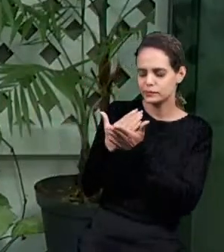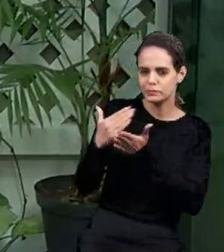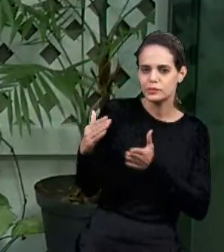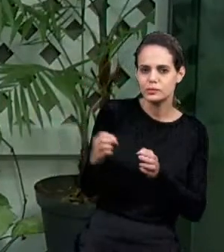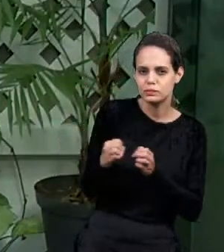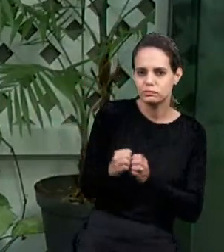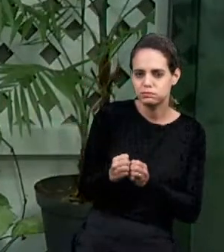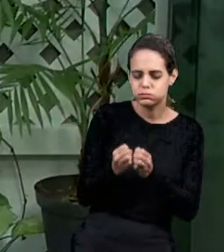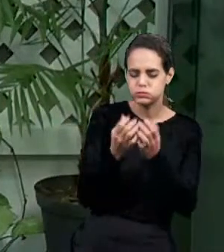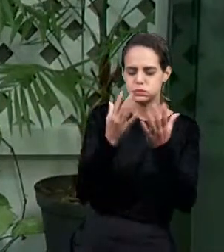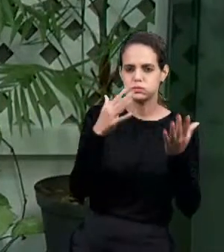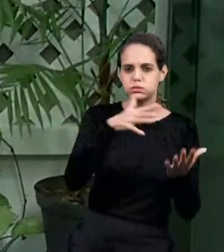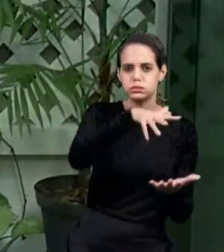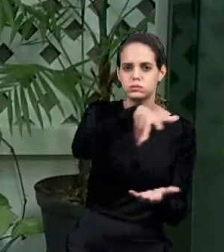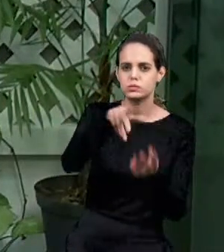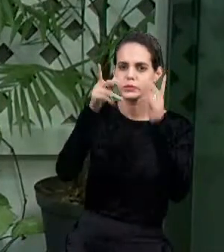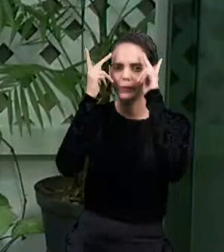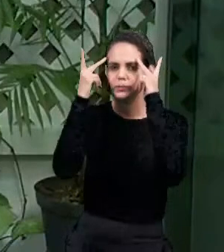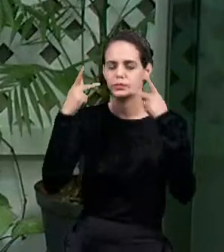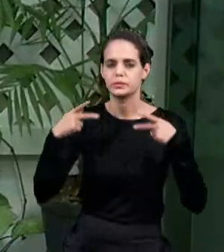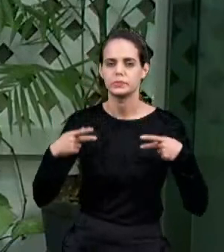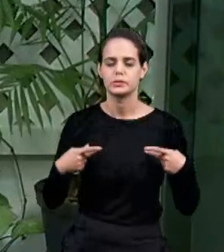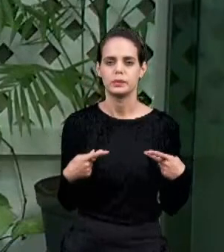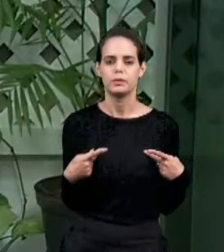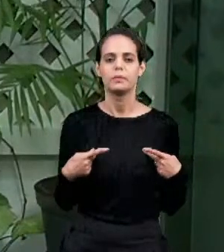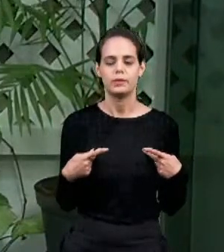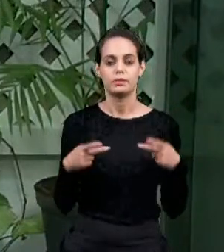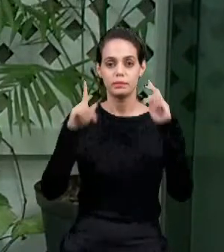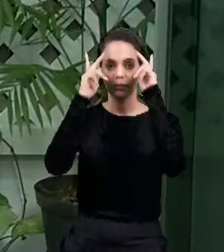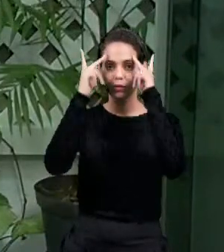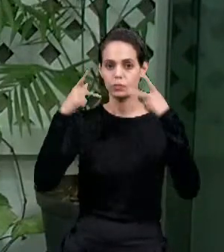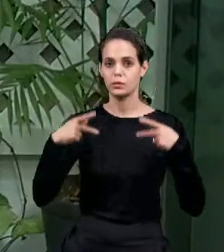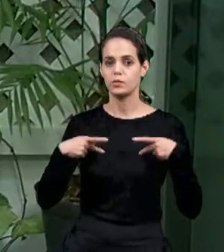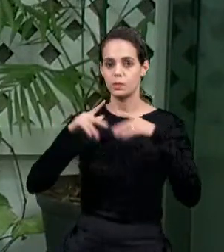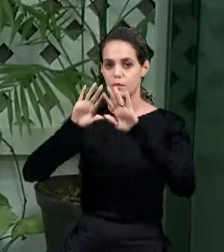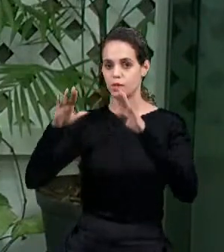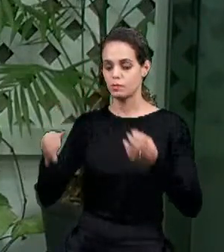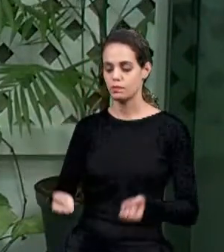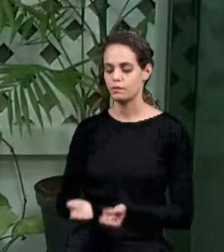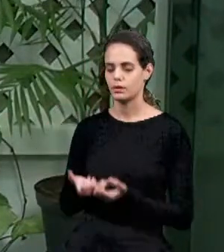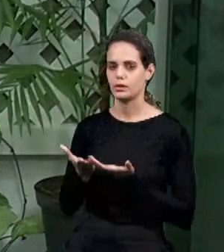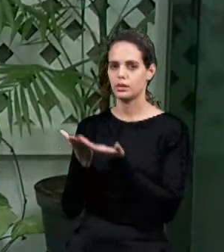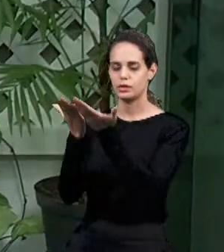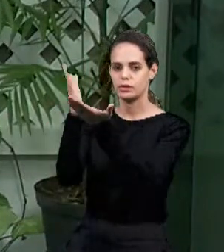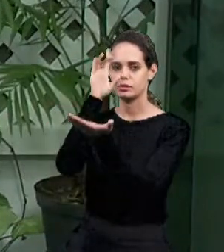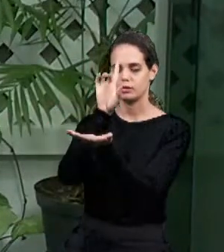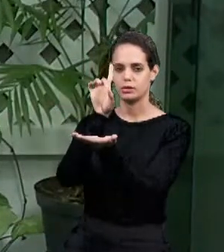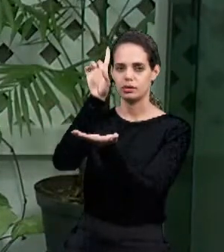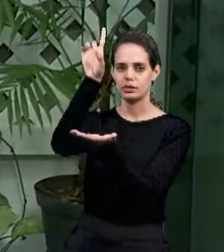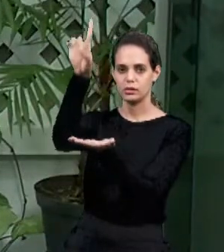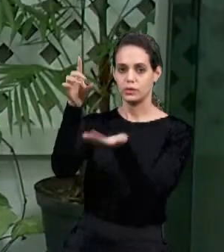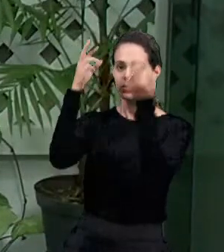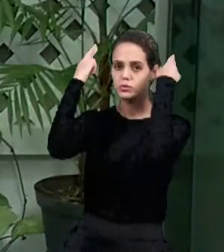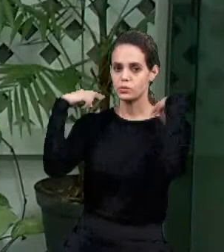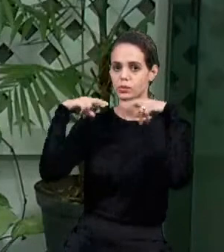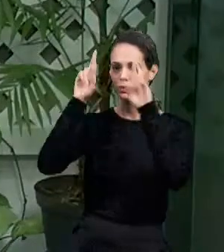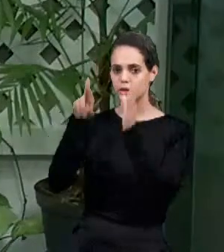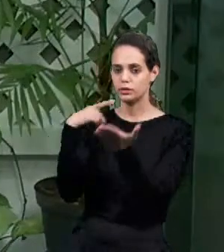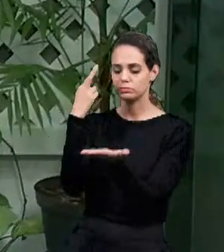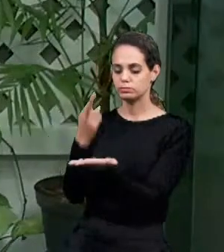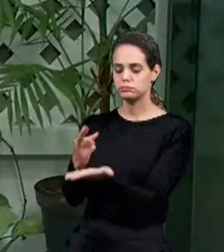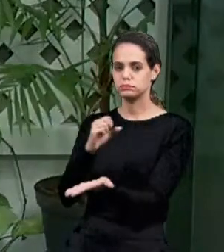o homem ele oferece a Deus um holocausto, oferece o cordeiro,